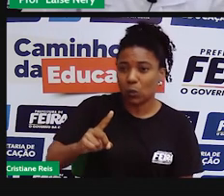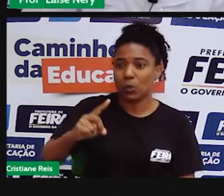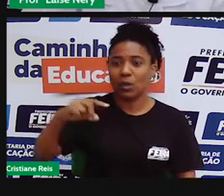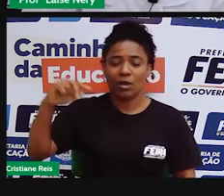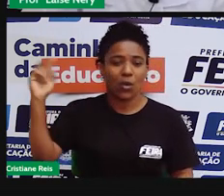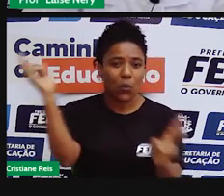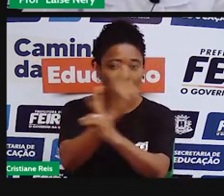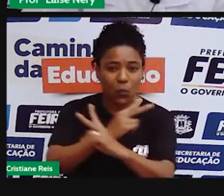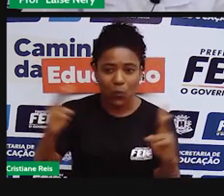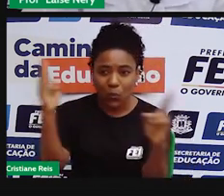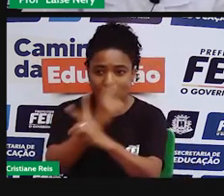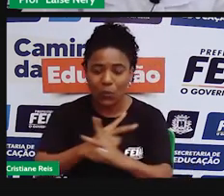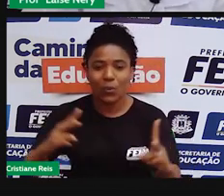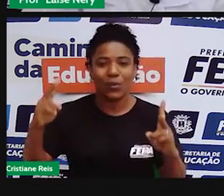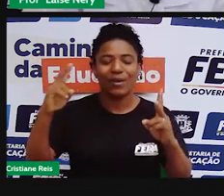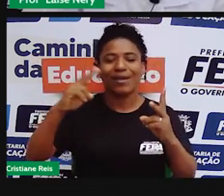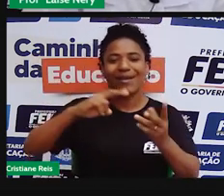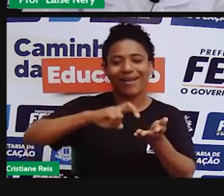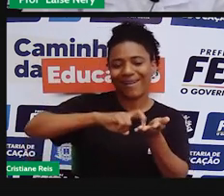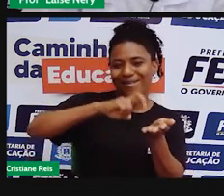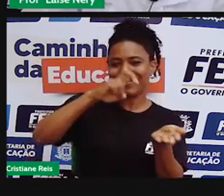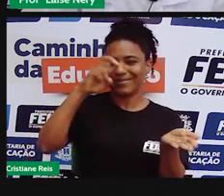ventar amanhecer